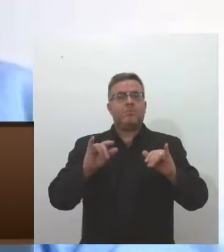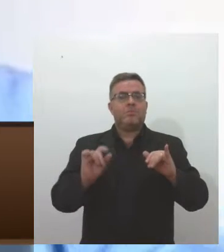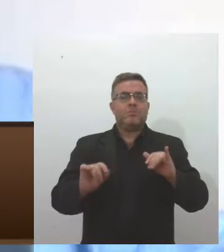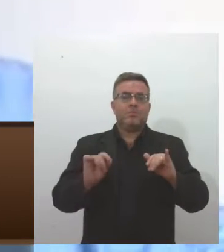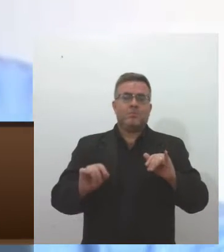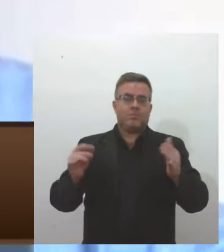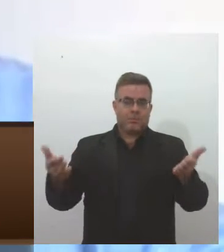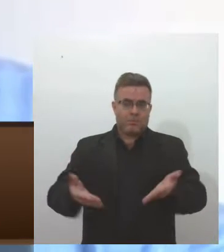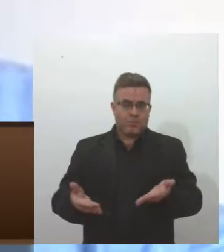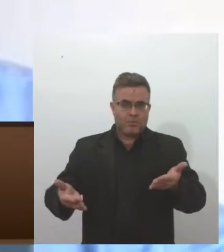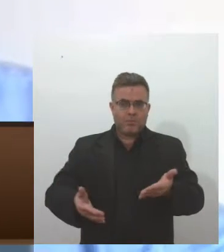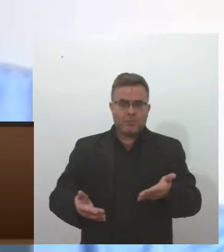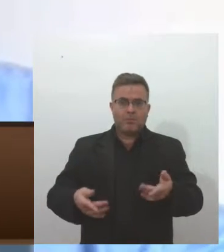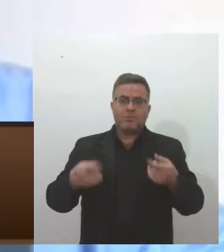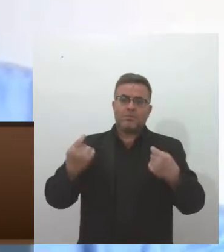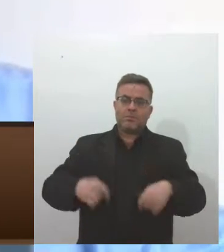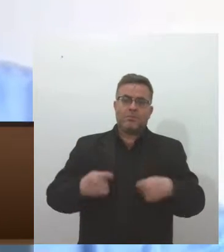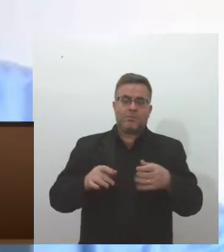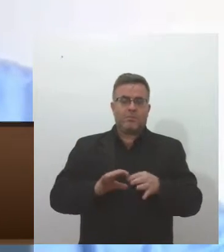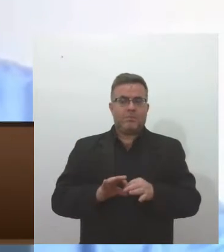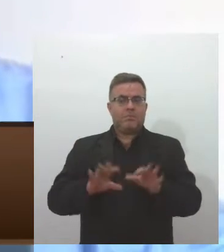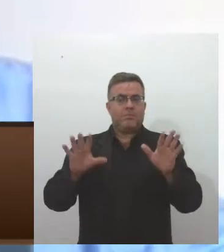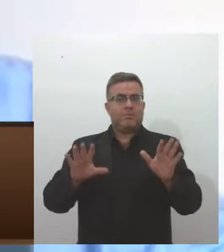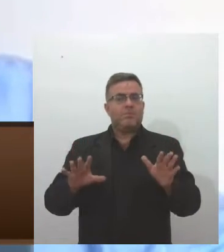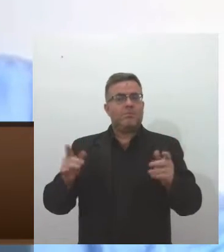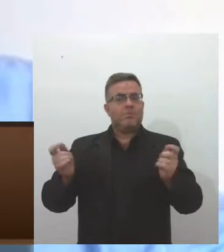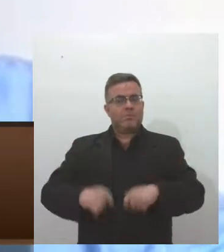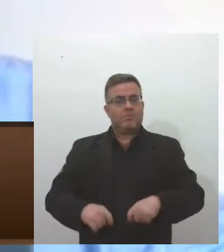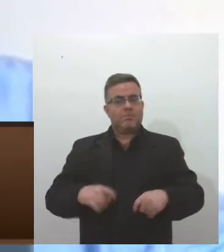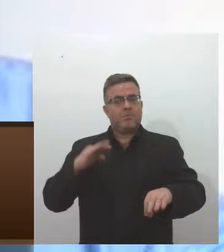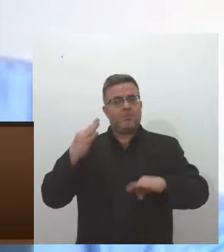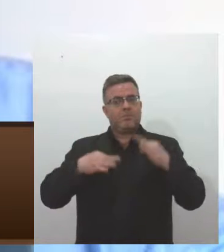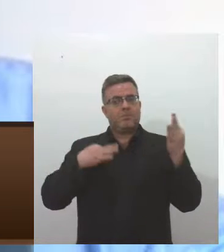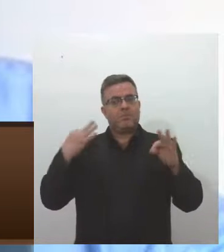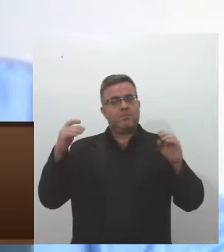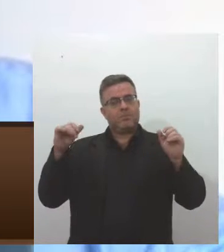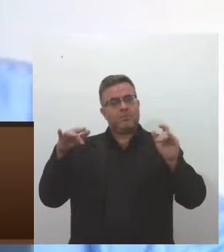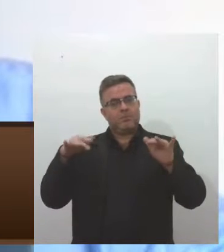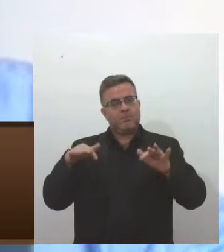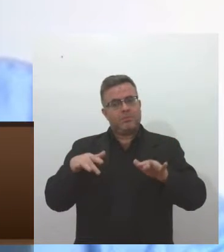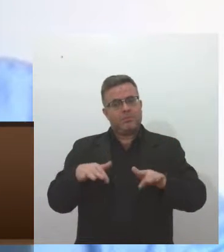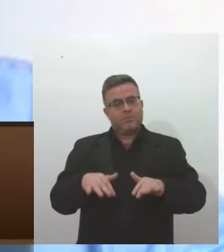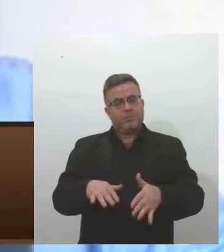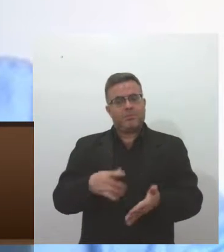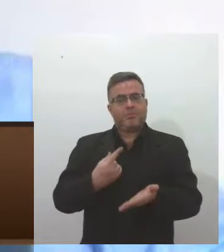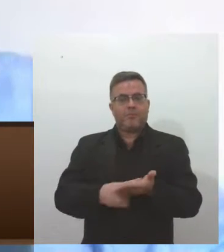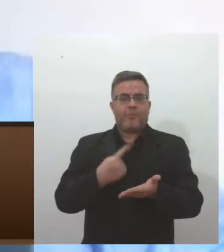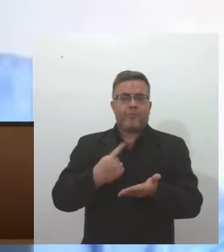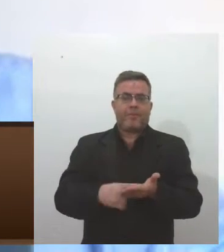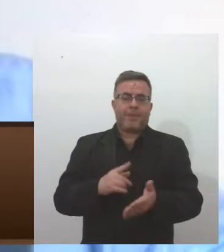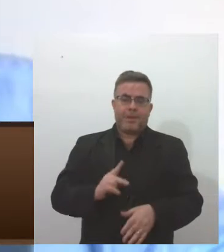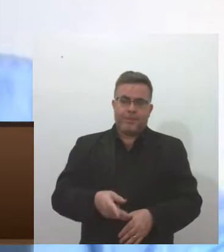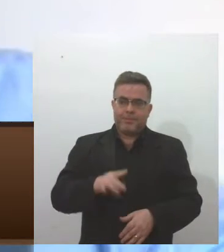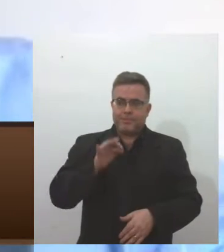nessa distensão, nessa possibilidade de se realizar eventos